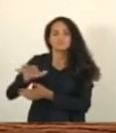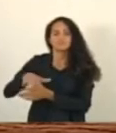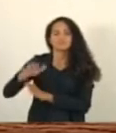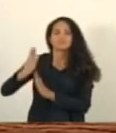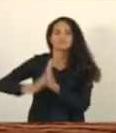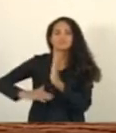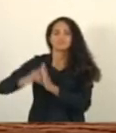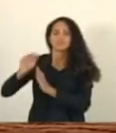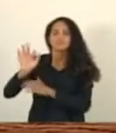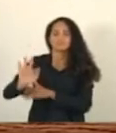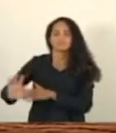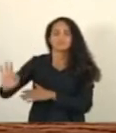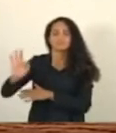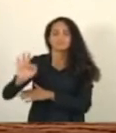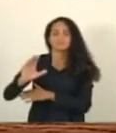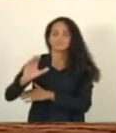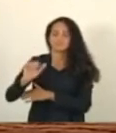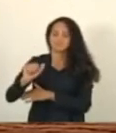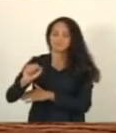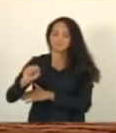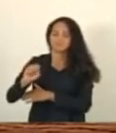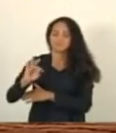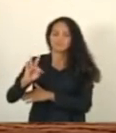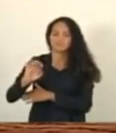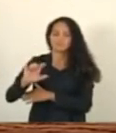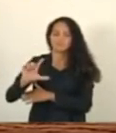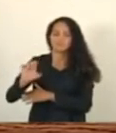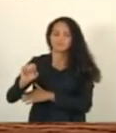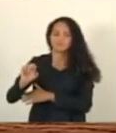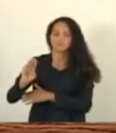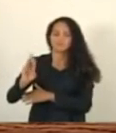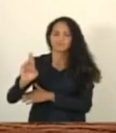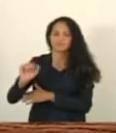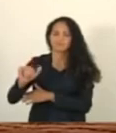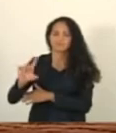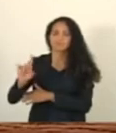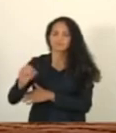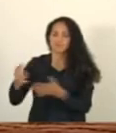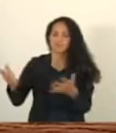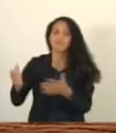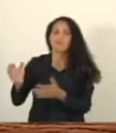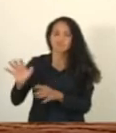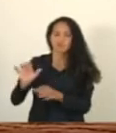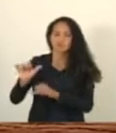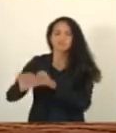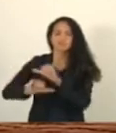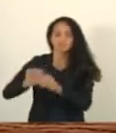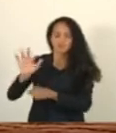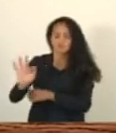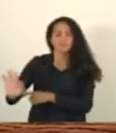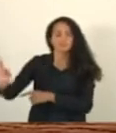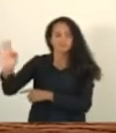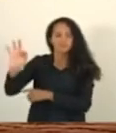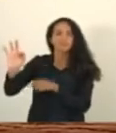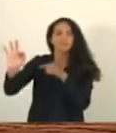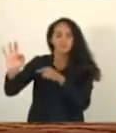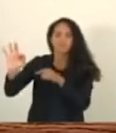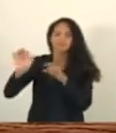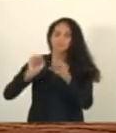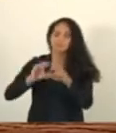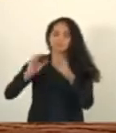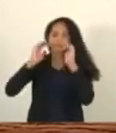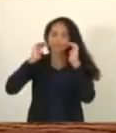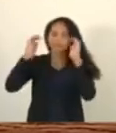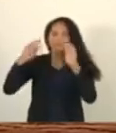Colatina, Faculdade Castelo Branco. Agora é uma faculdade. Que a educação seja respeitada aqui no Espírito Santo,